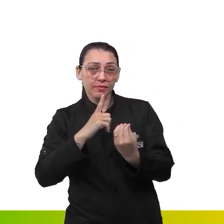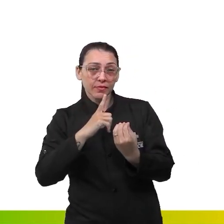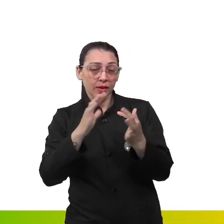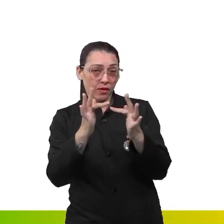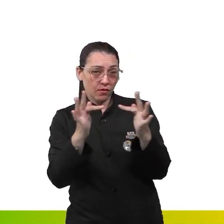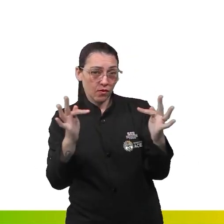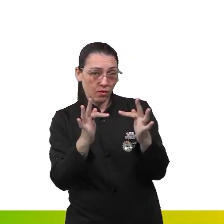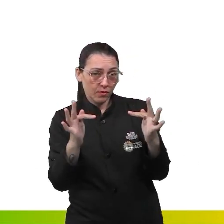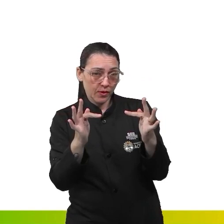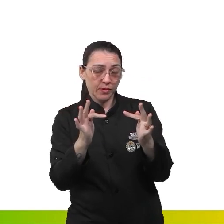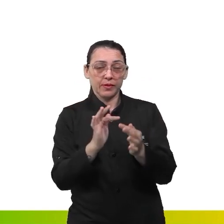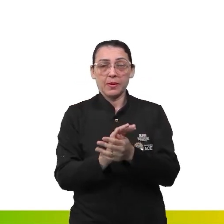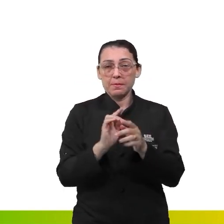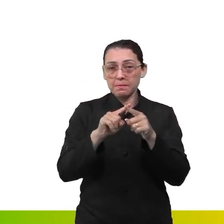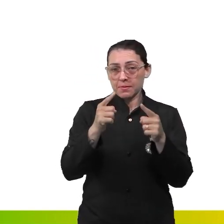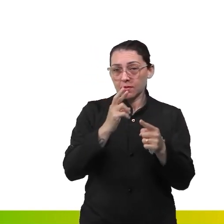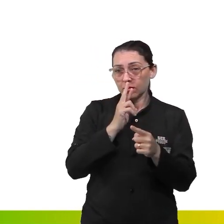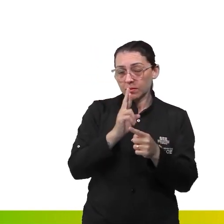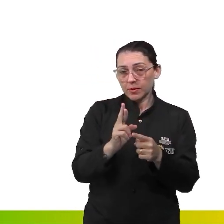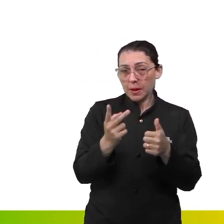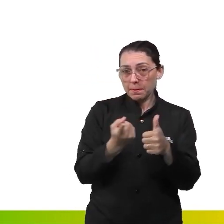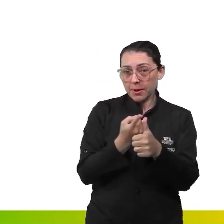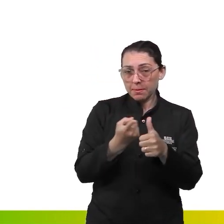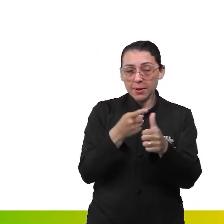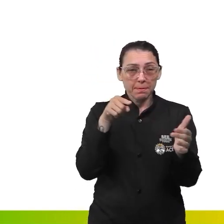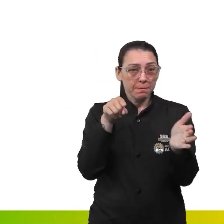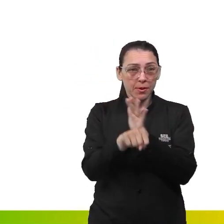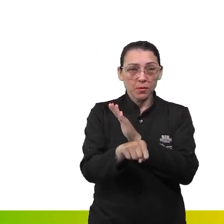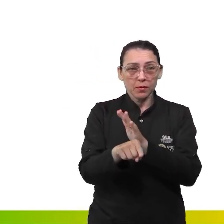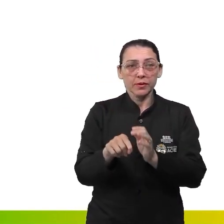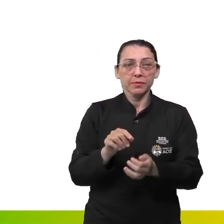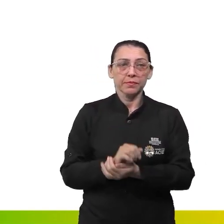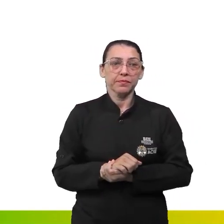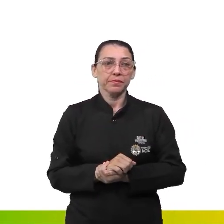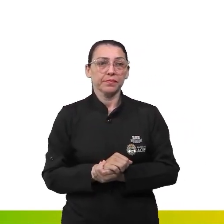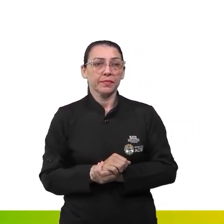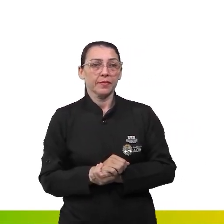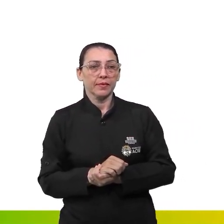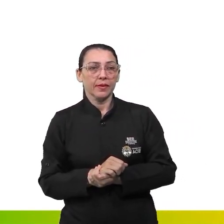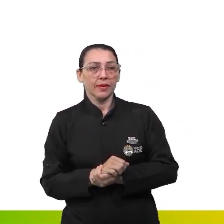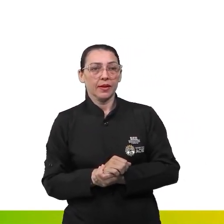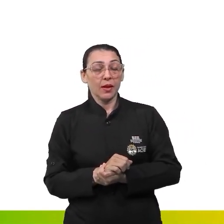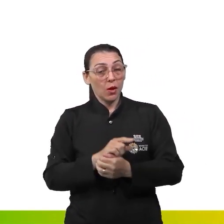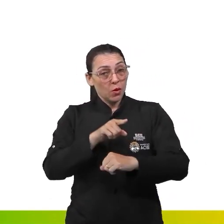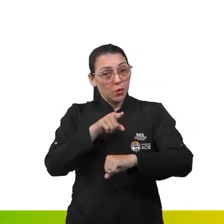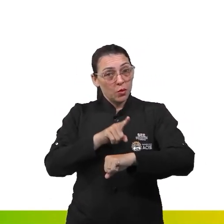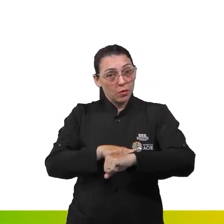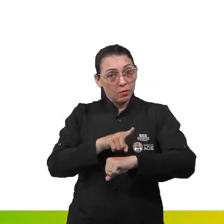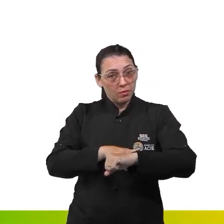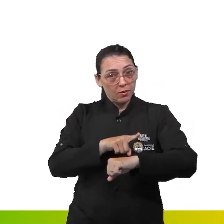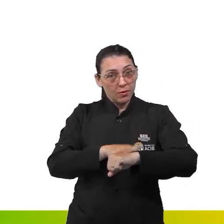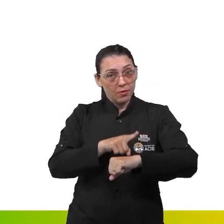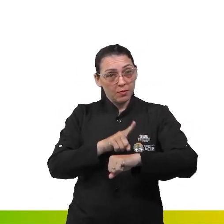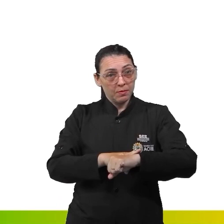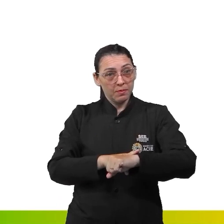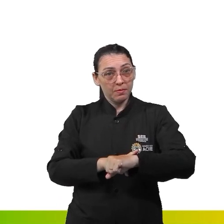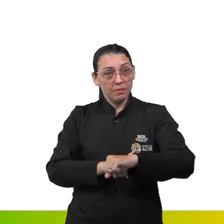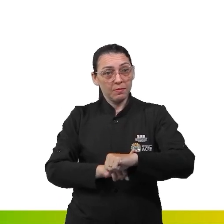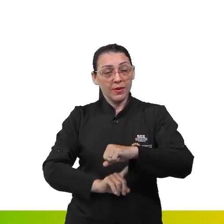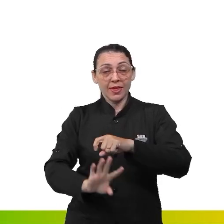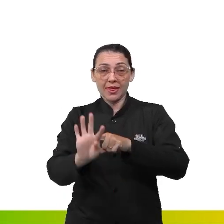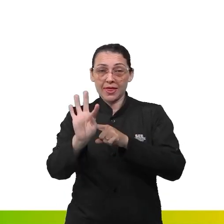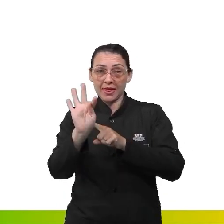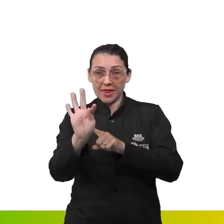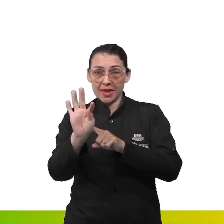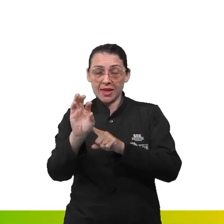fórmula. Mas vamos responder a primeira pergunta. Digamos que no momento T0